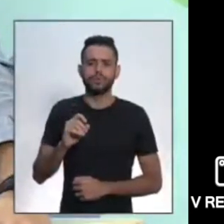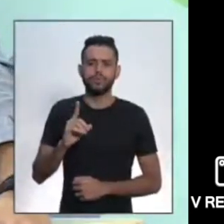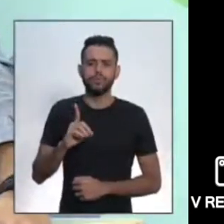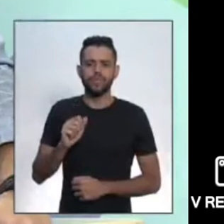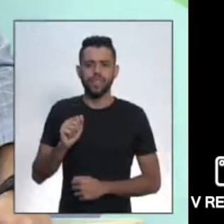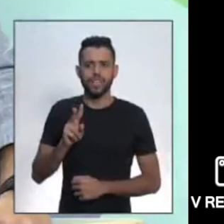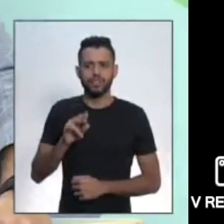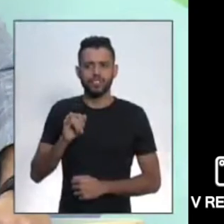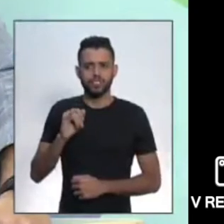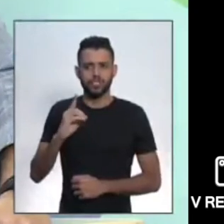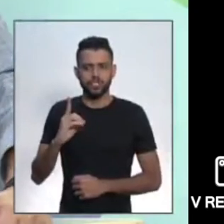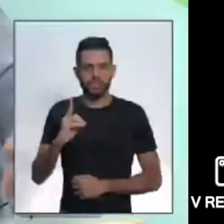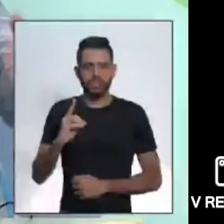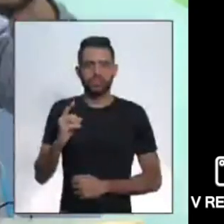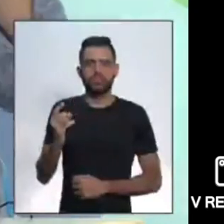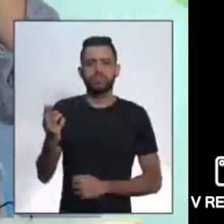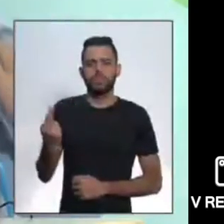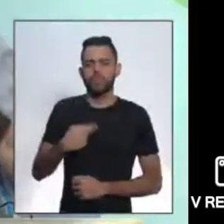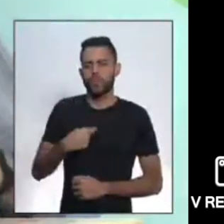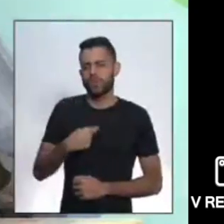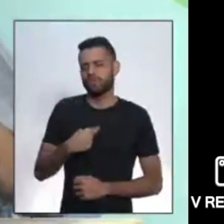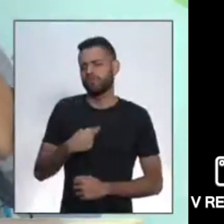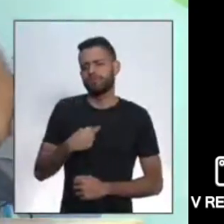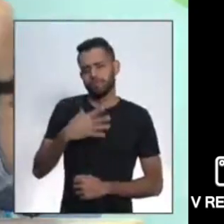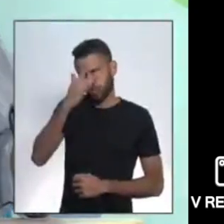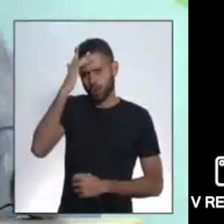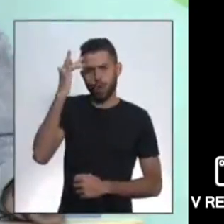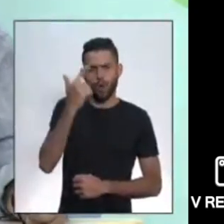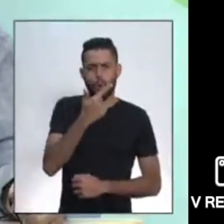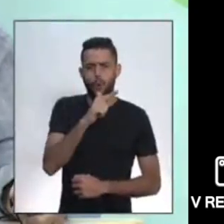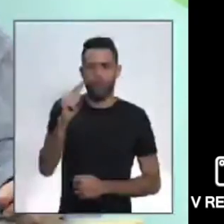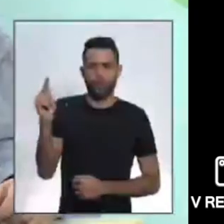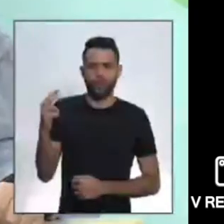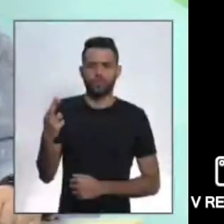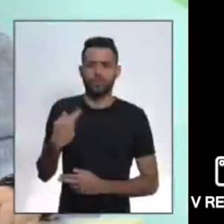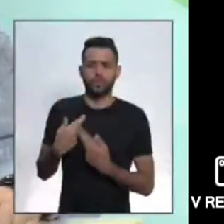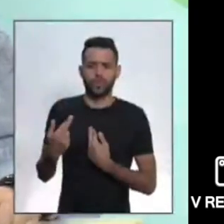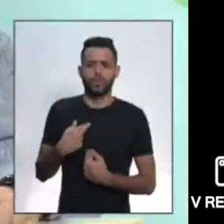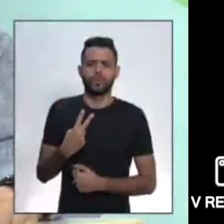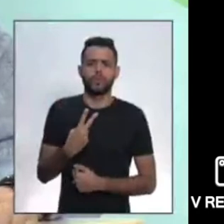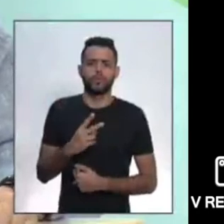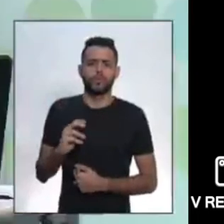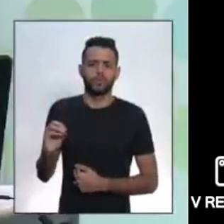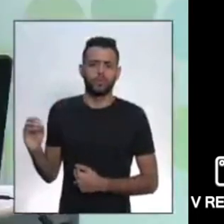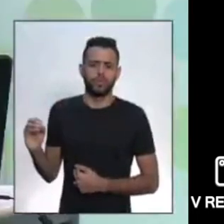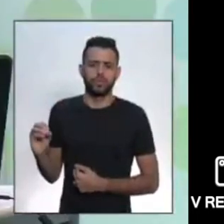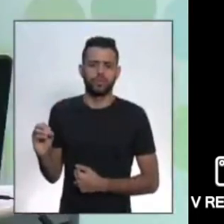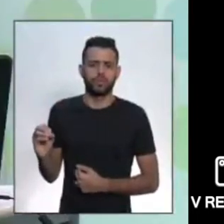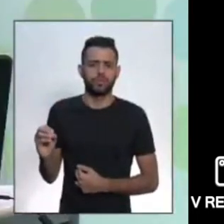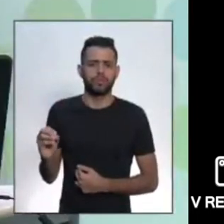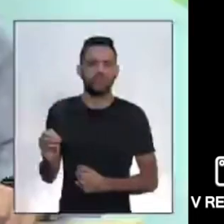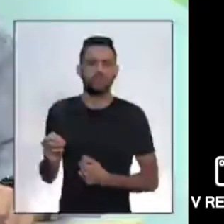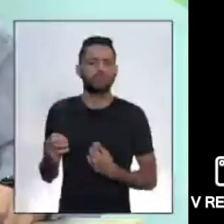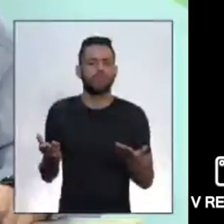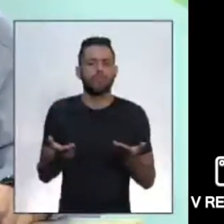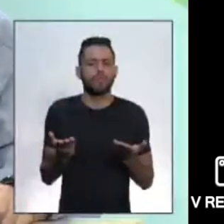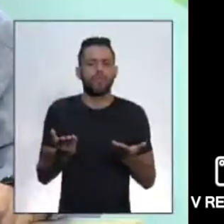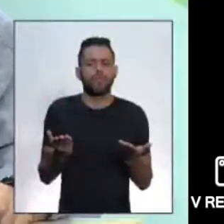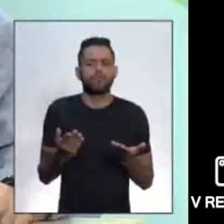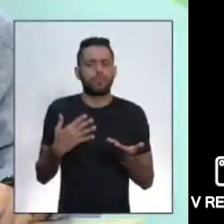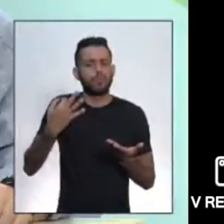David, né, falaram, e vários outros, né, que falaram 200, né. Agora, Jonas, qual